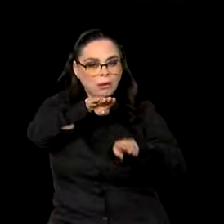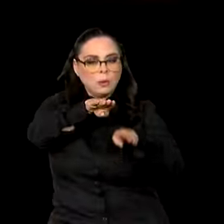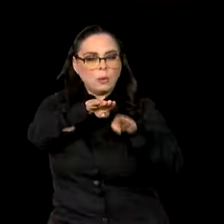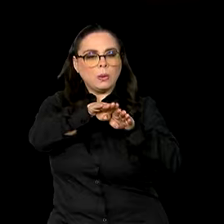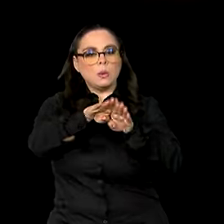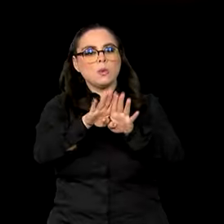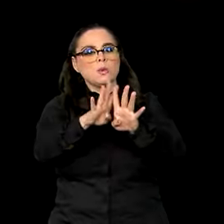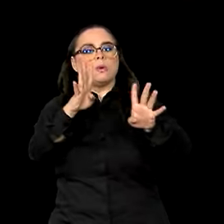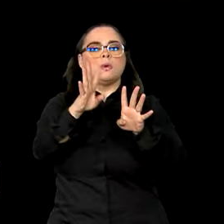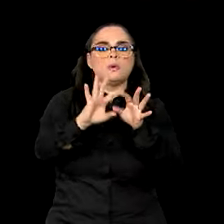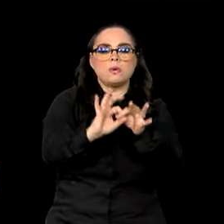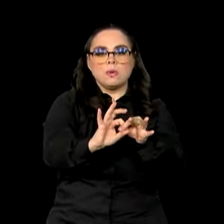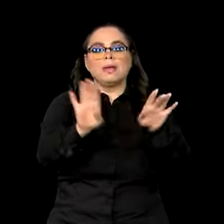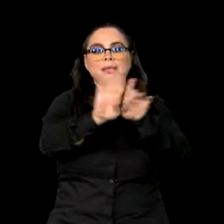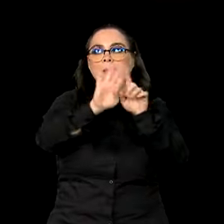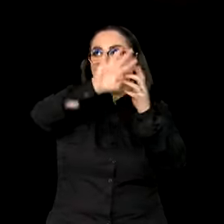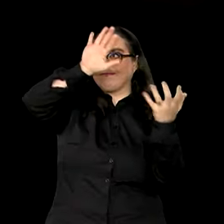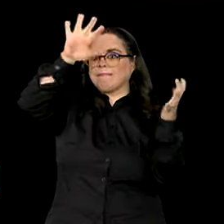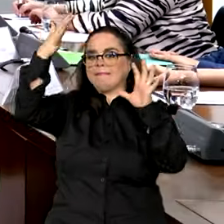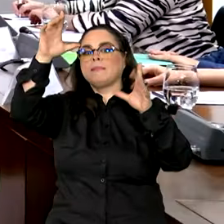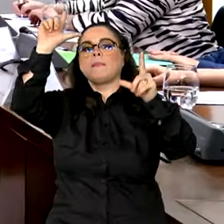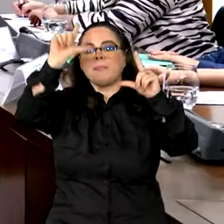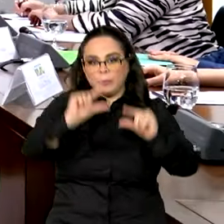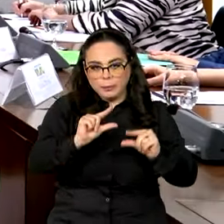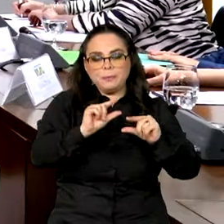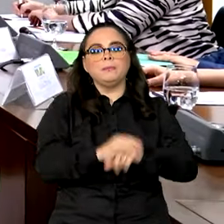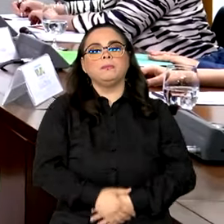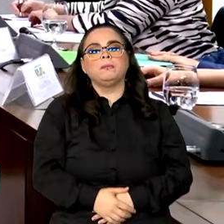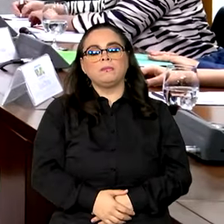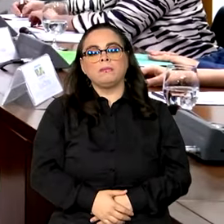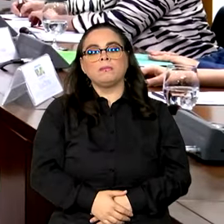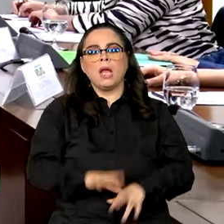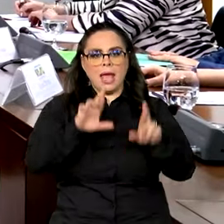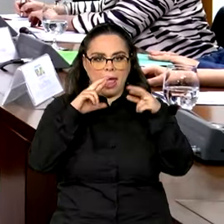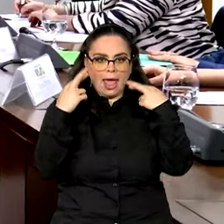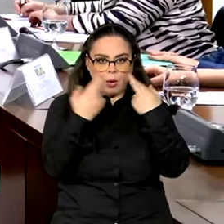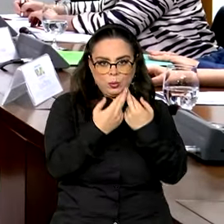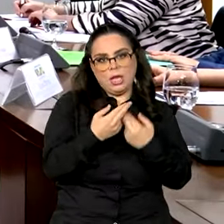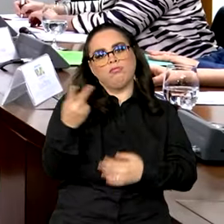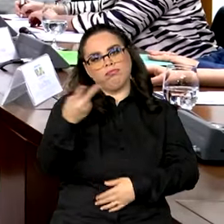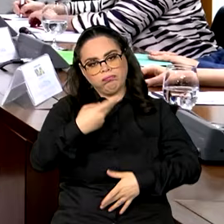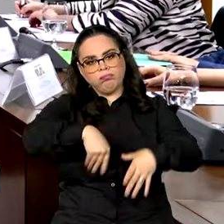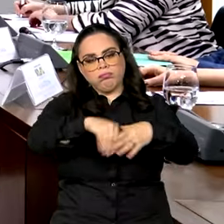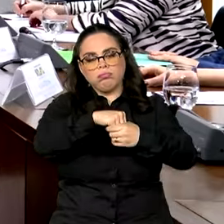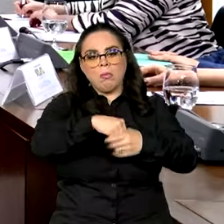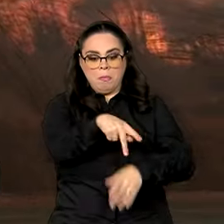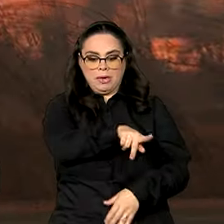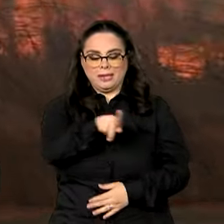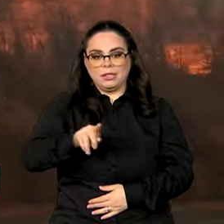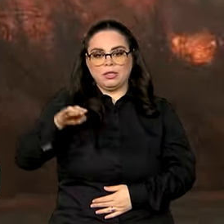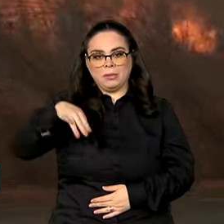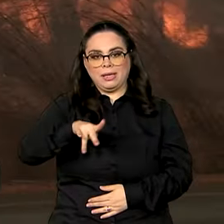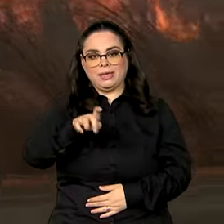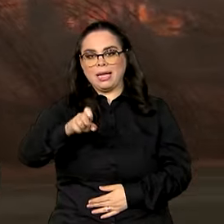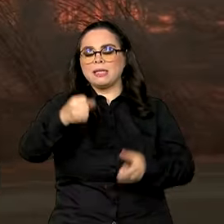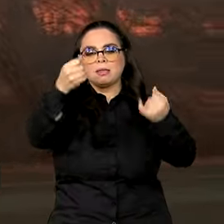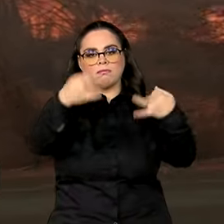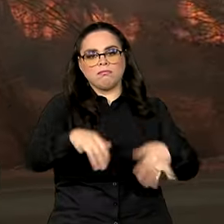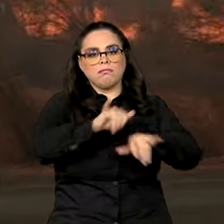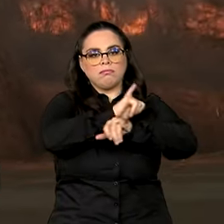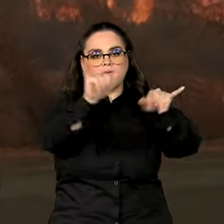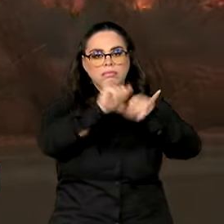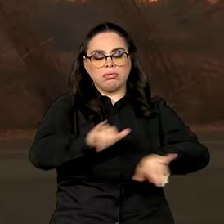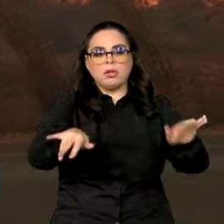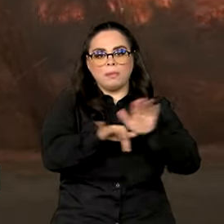e combater as mudanças climáticas. Durante a reunião, o presidente do BNDES anunciou novos recursos